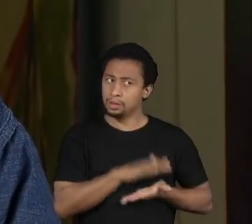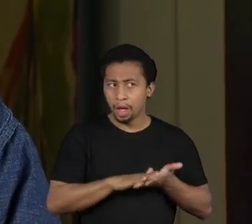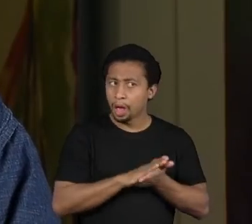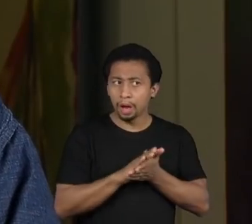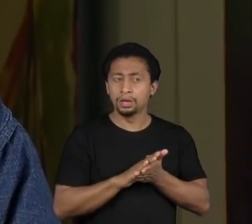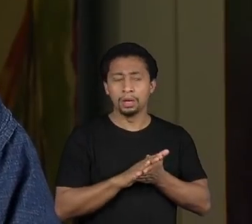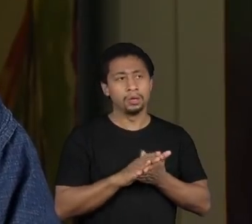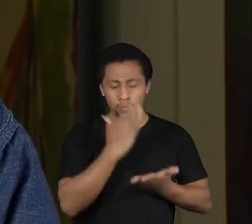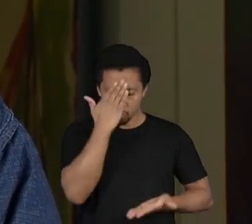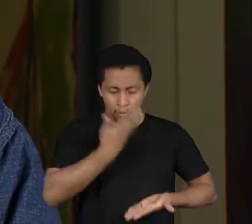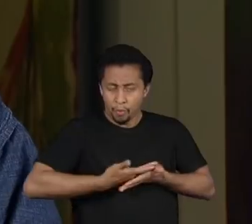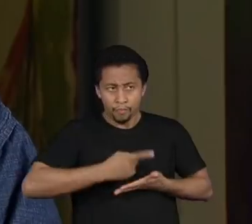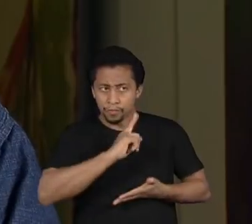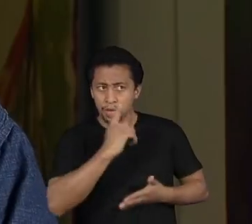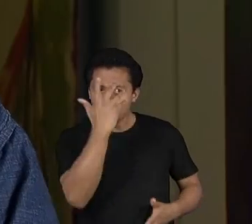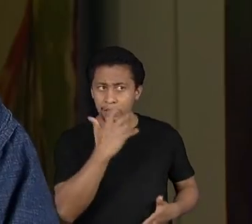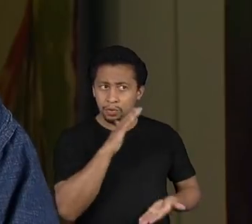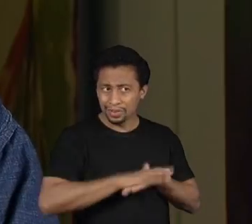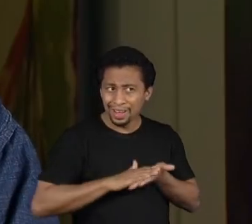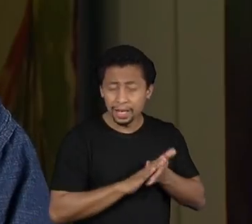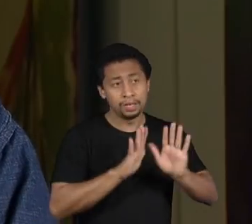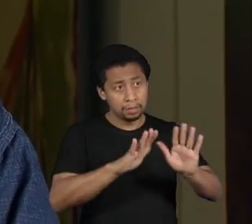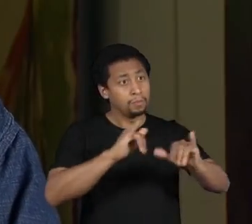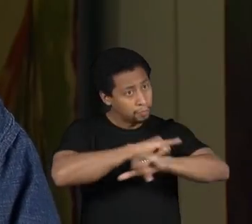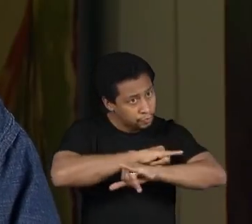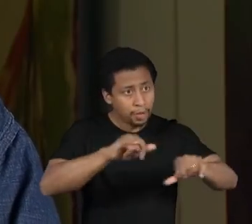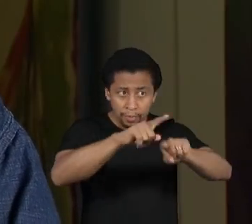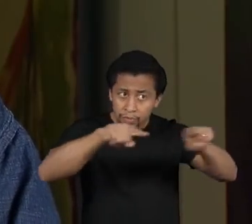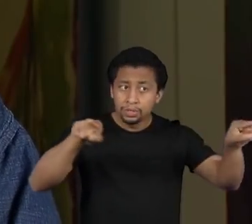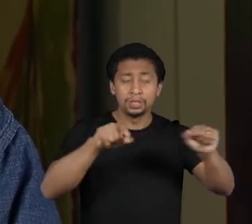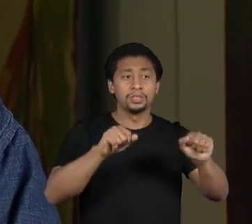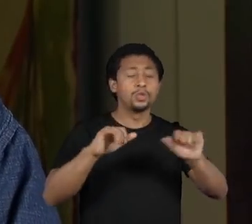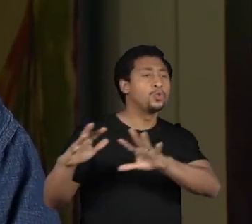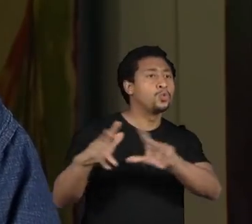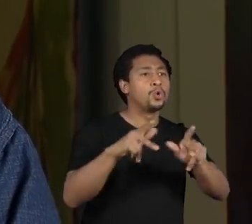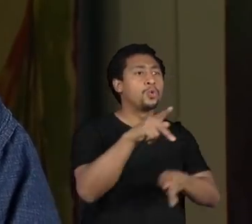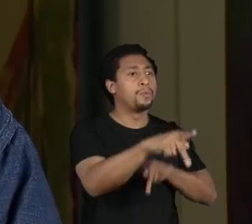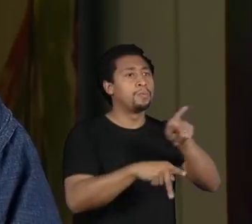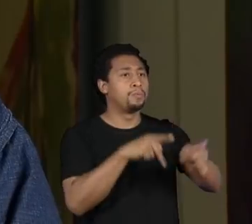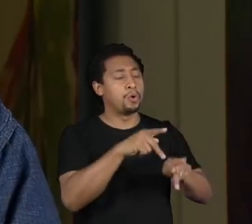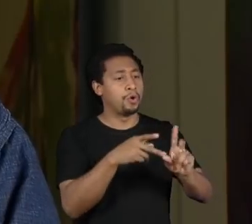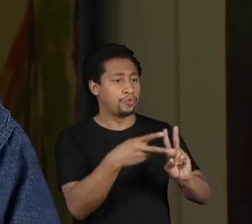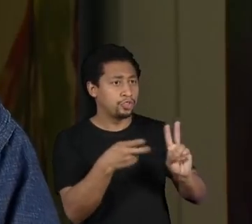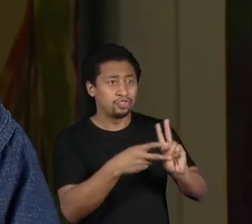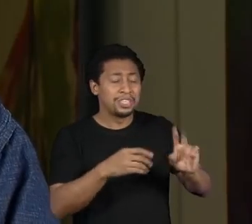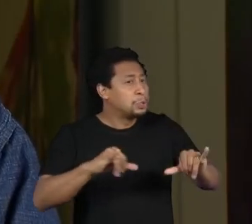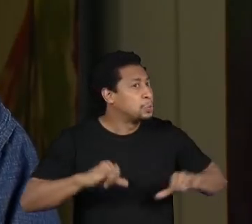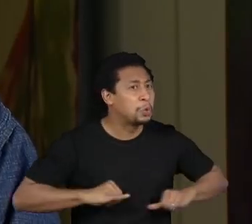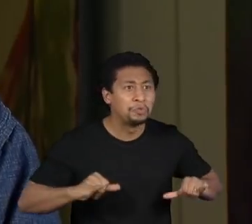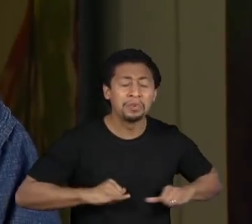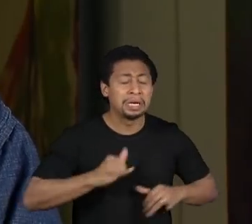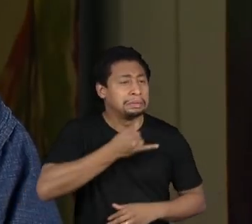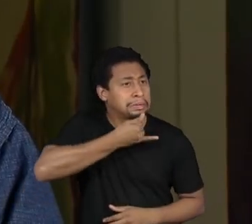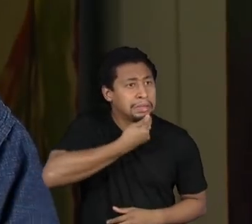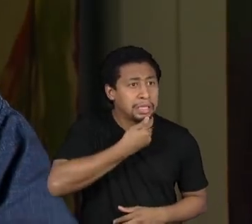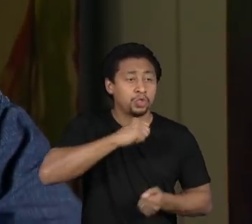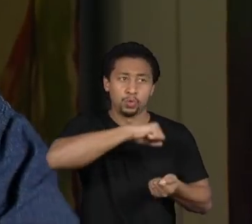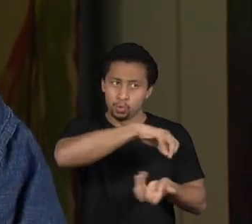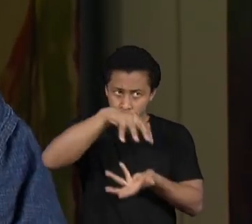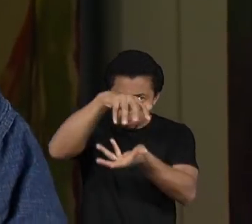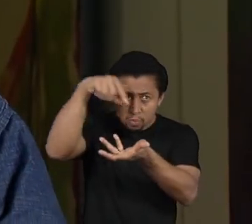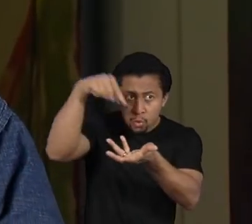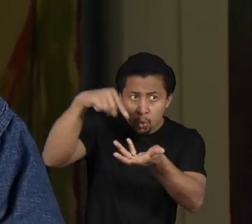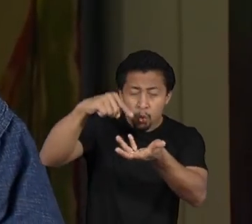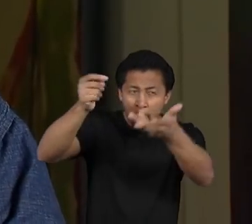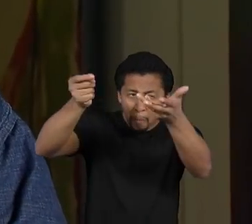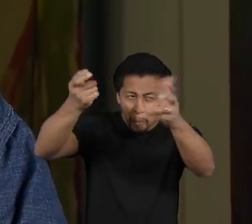tocar toda a terra. Todos estamos sofrendo, vivendo tristes. Quando tudo ficar caótico no mundo, vocês vão lembrar do que